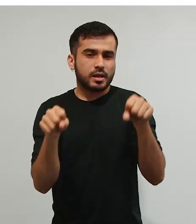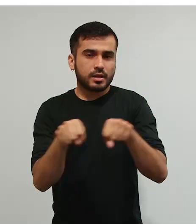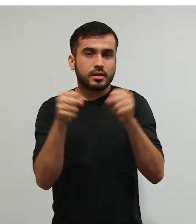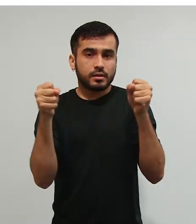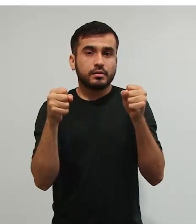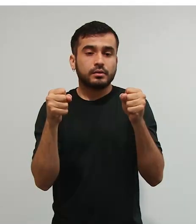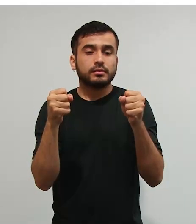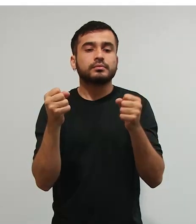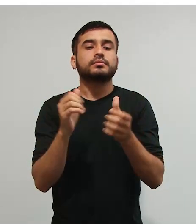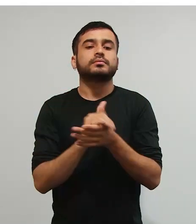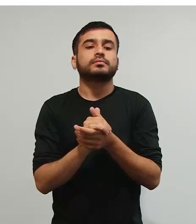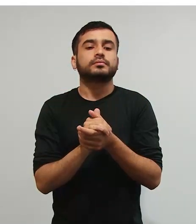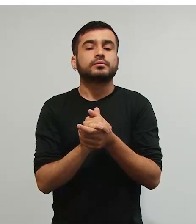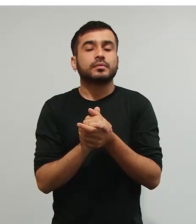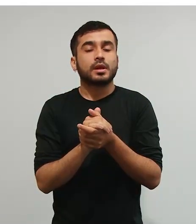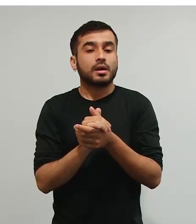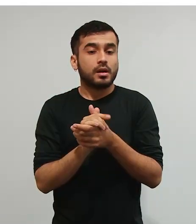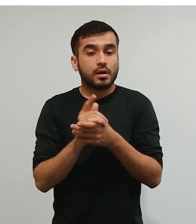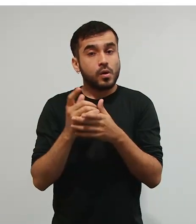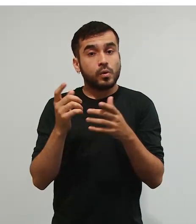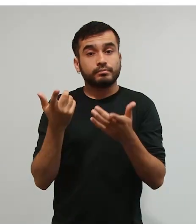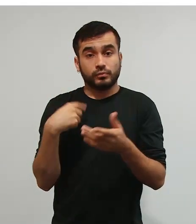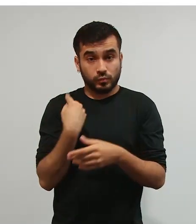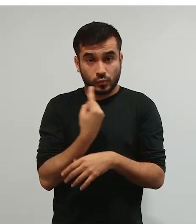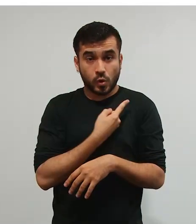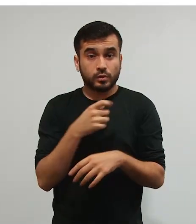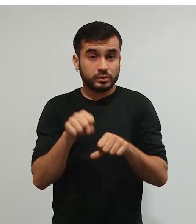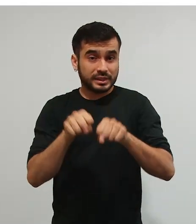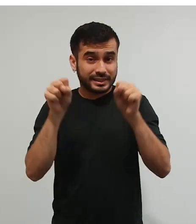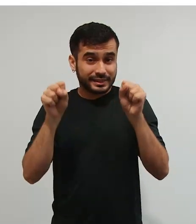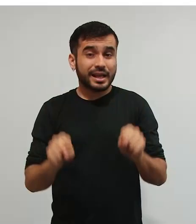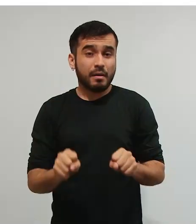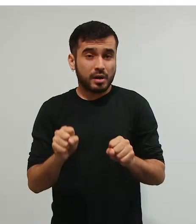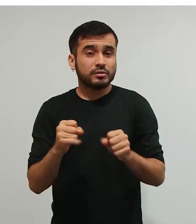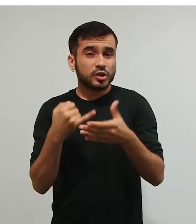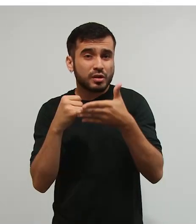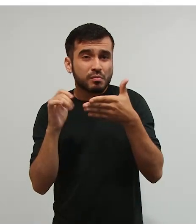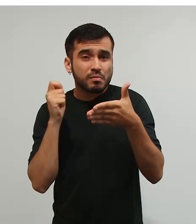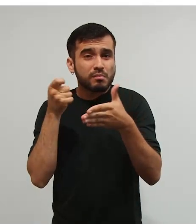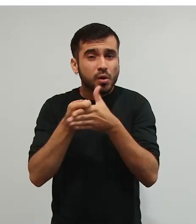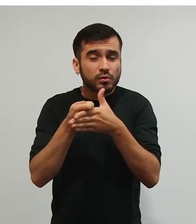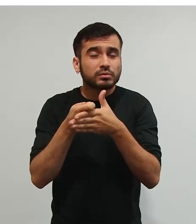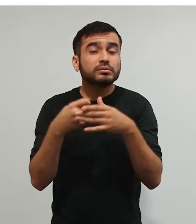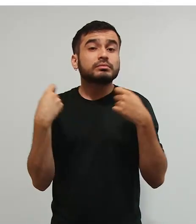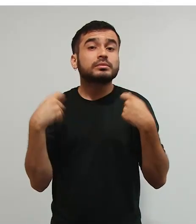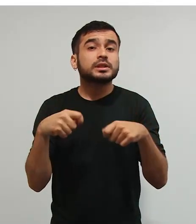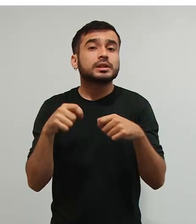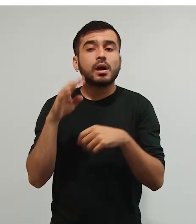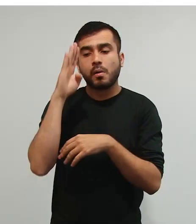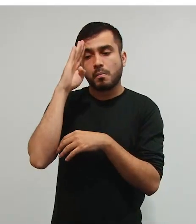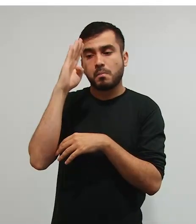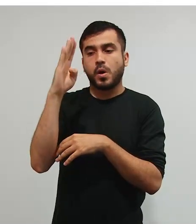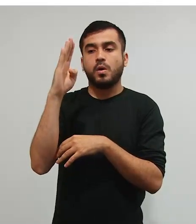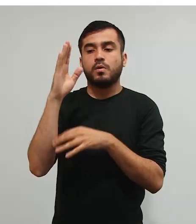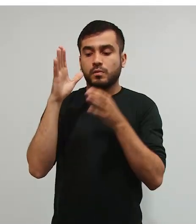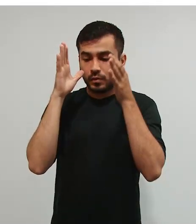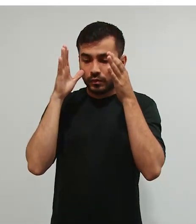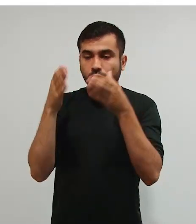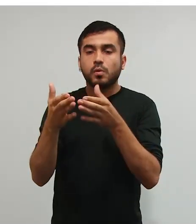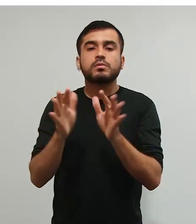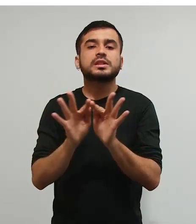nos princípios, falando que o nosso sistema tributário tem que primar